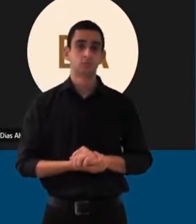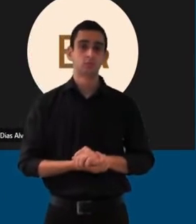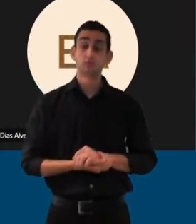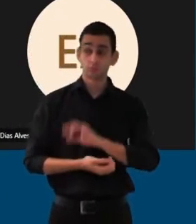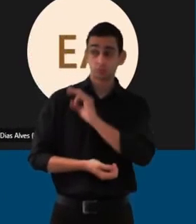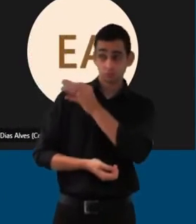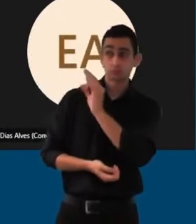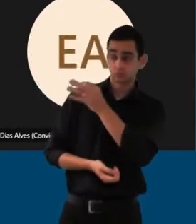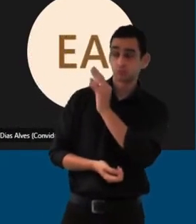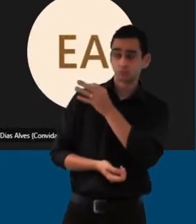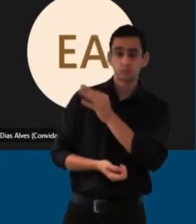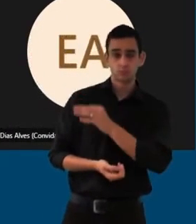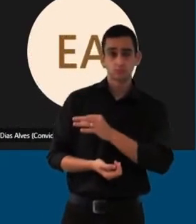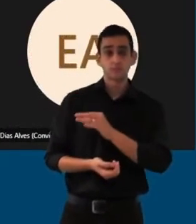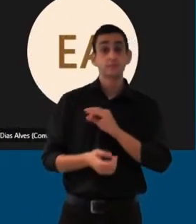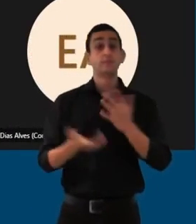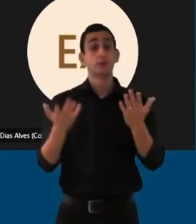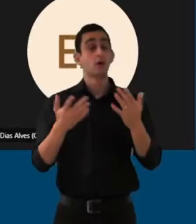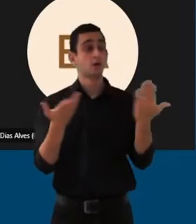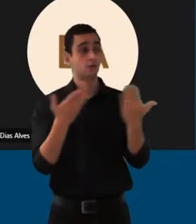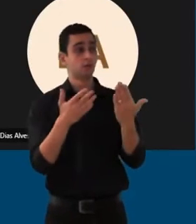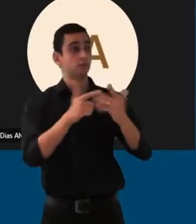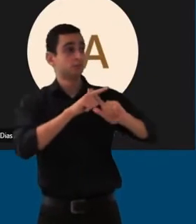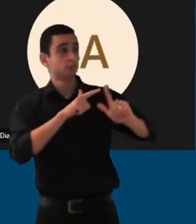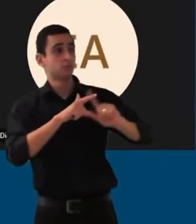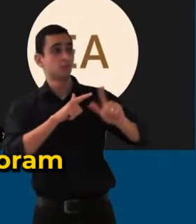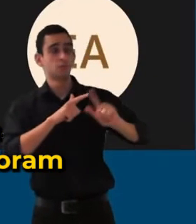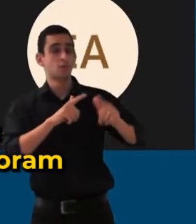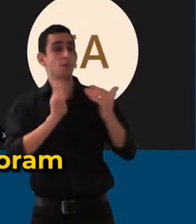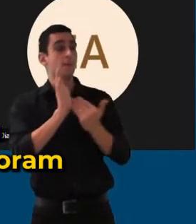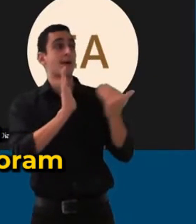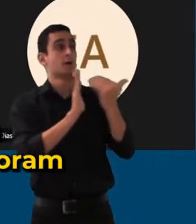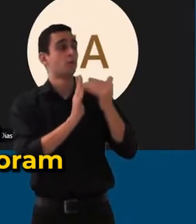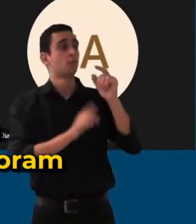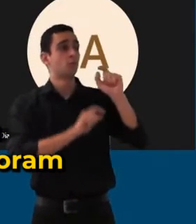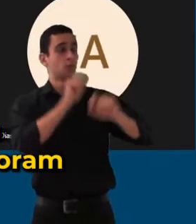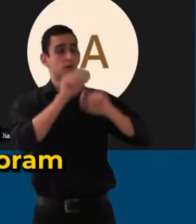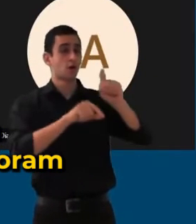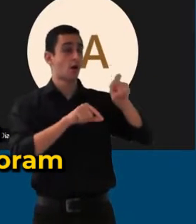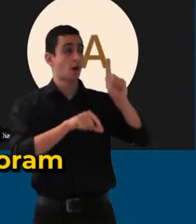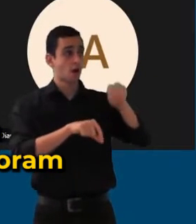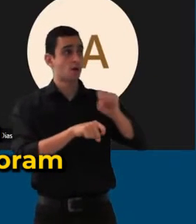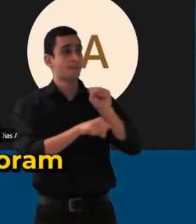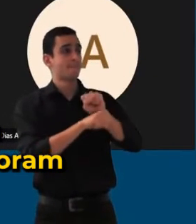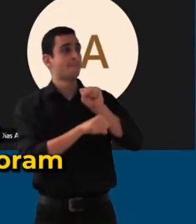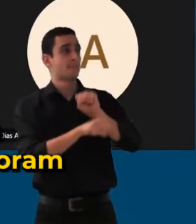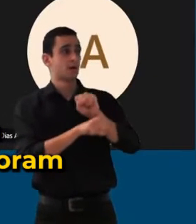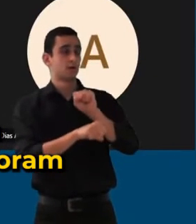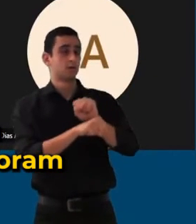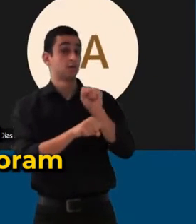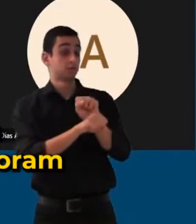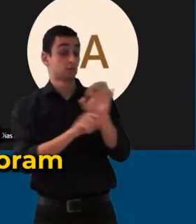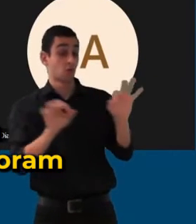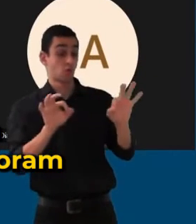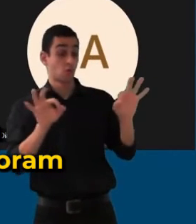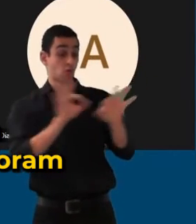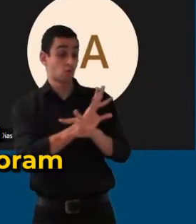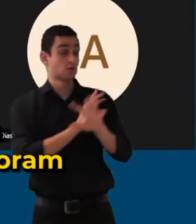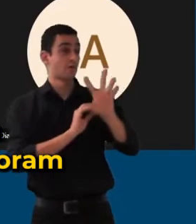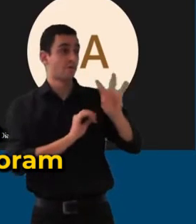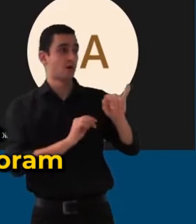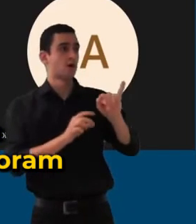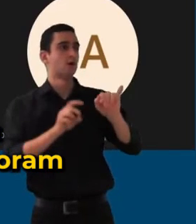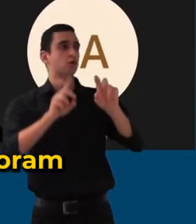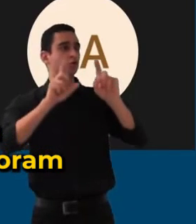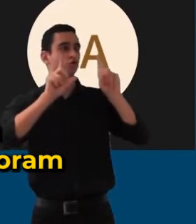Então, assim, o problema agora é vamos dizer, aguardar a conclusão do IBRAM acerca desses